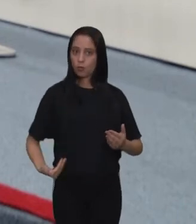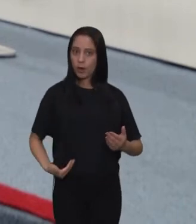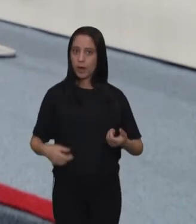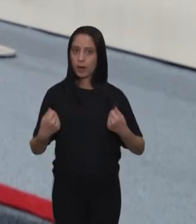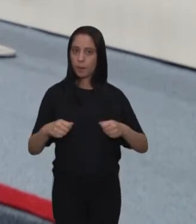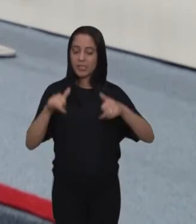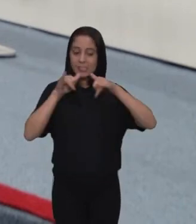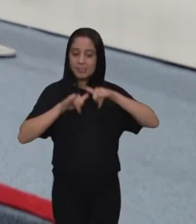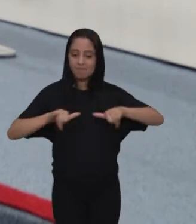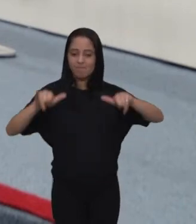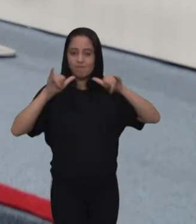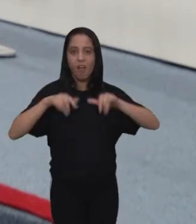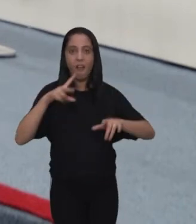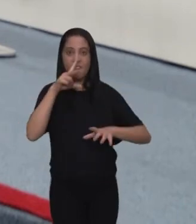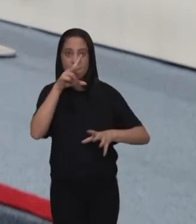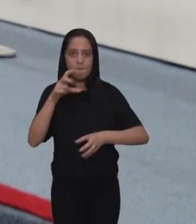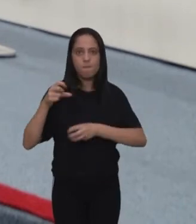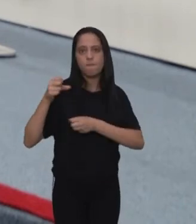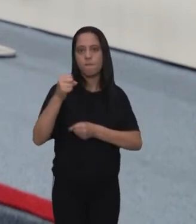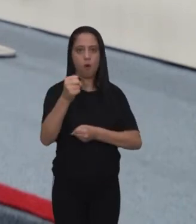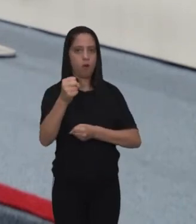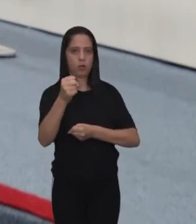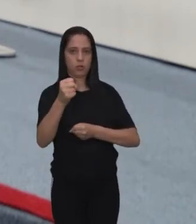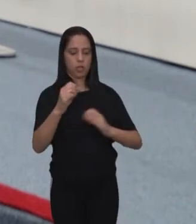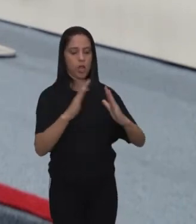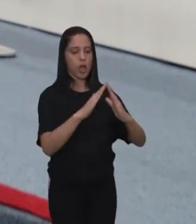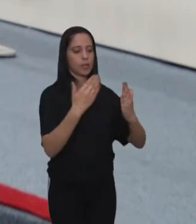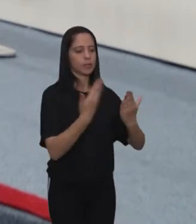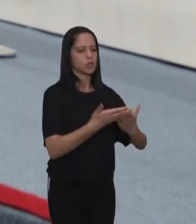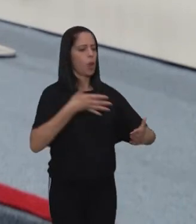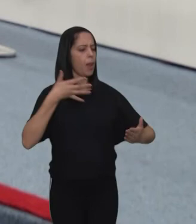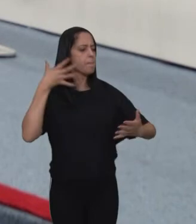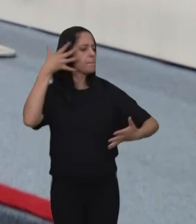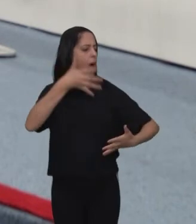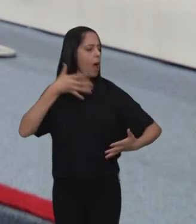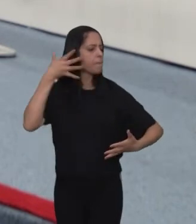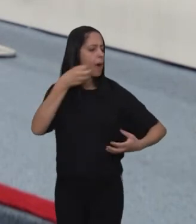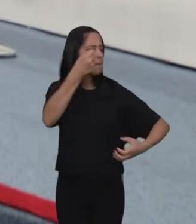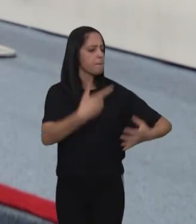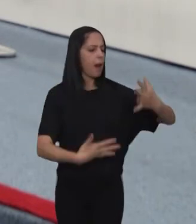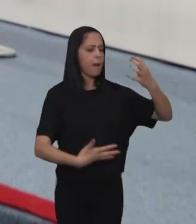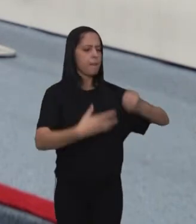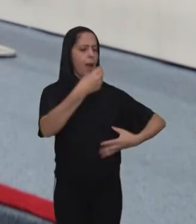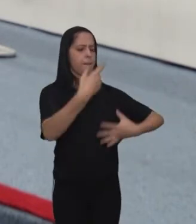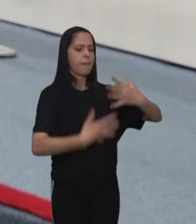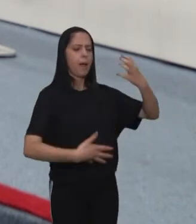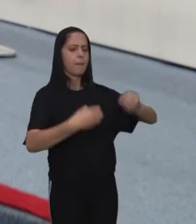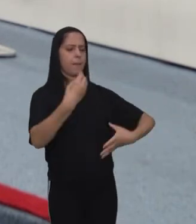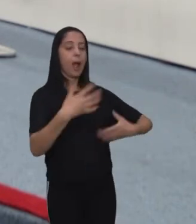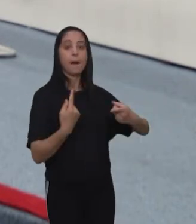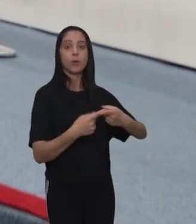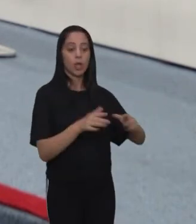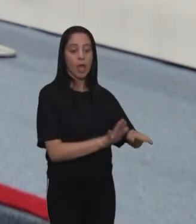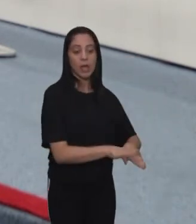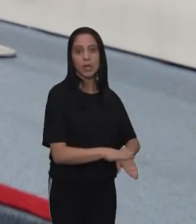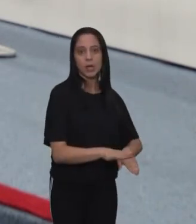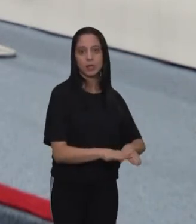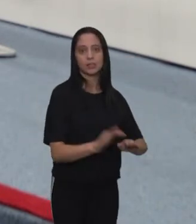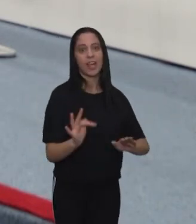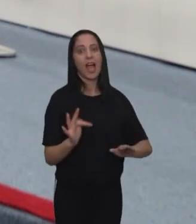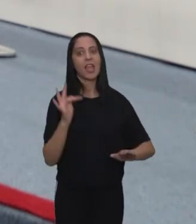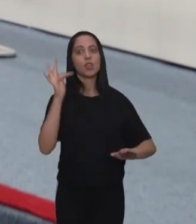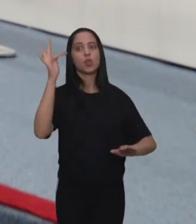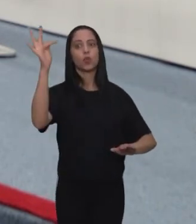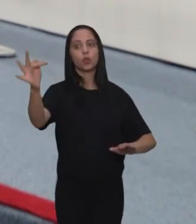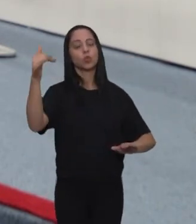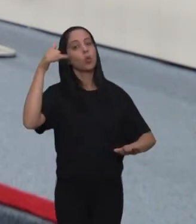principalmente né na infância na primeira infância para se prevenir do adulto lá na frente tem um câncer